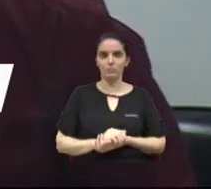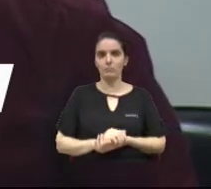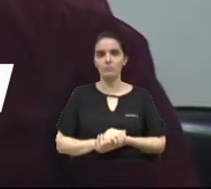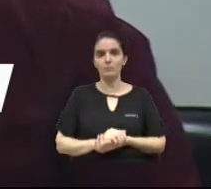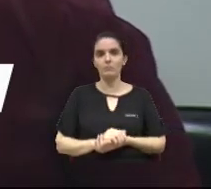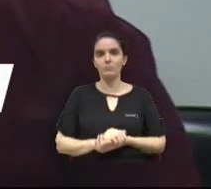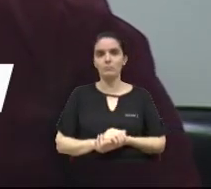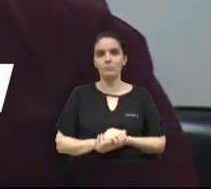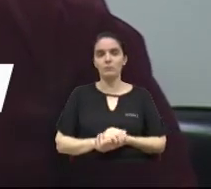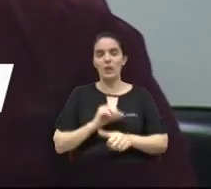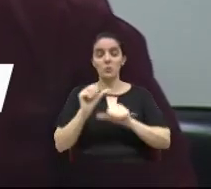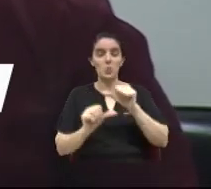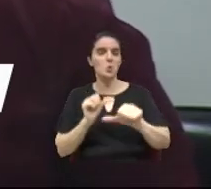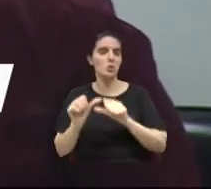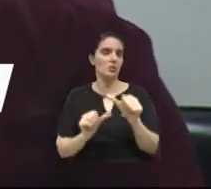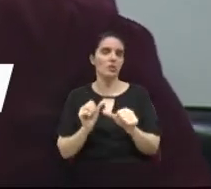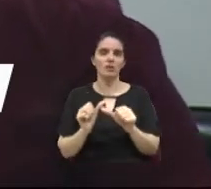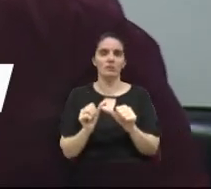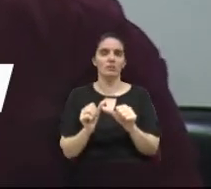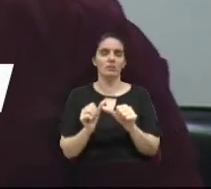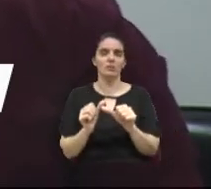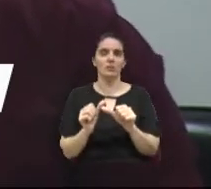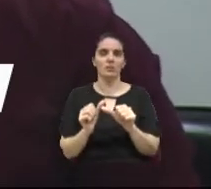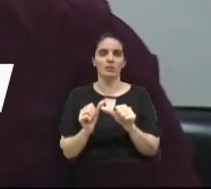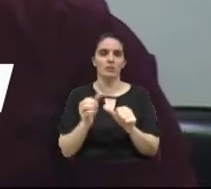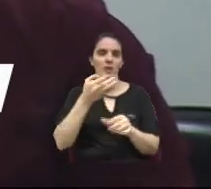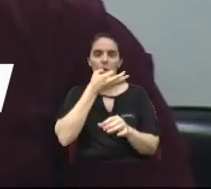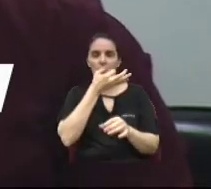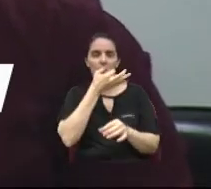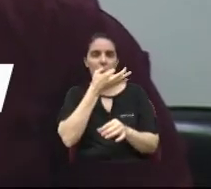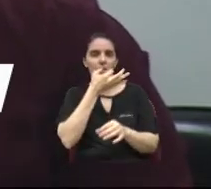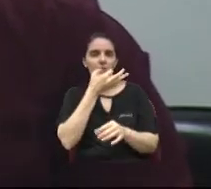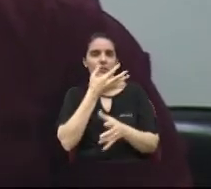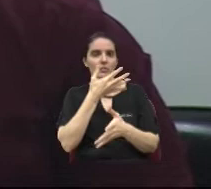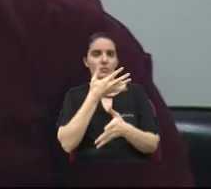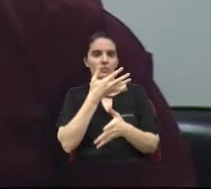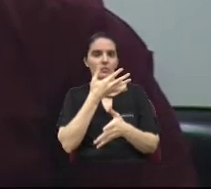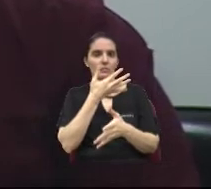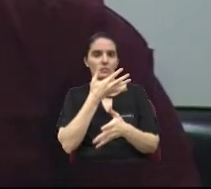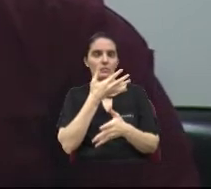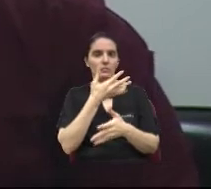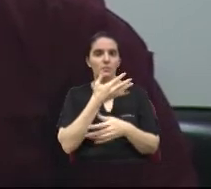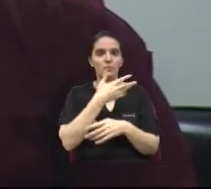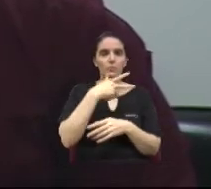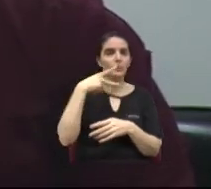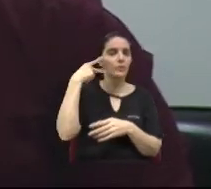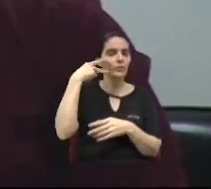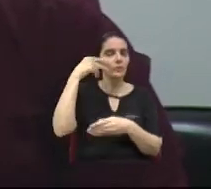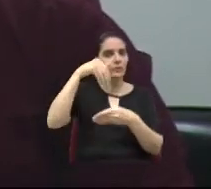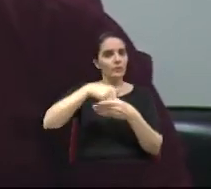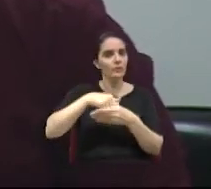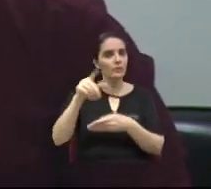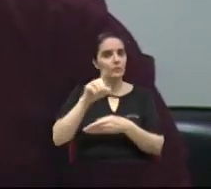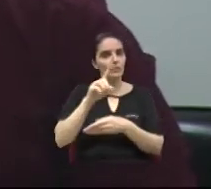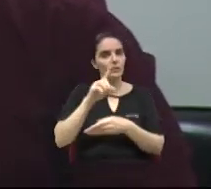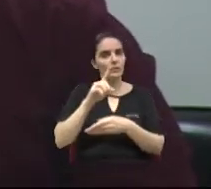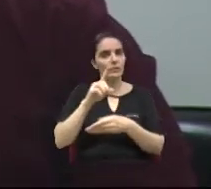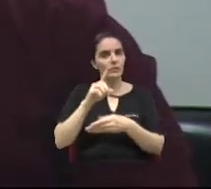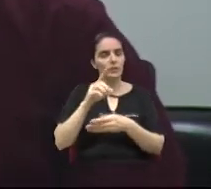a fala a fim de que venha nos prejudicar a nossa reputação por aí,